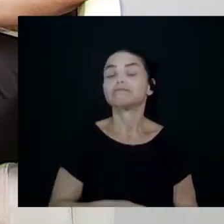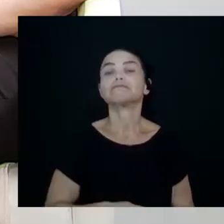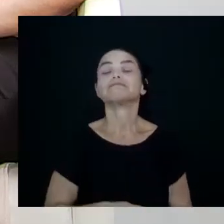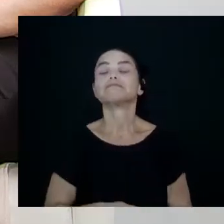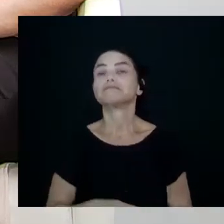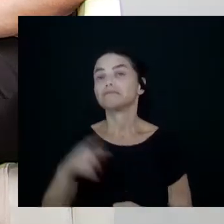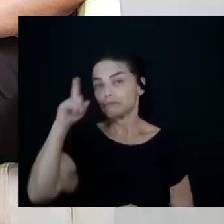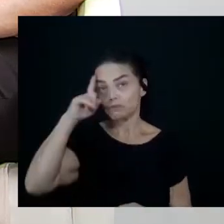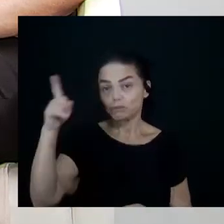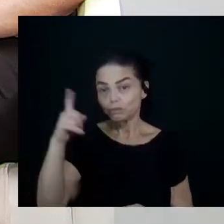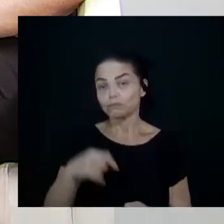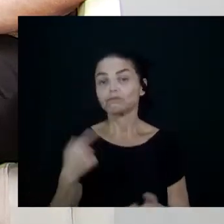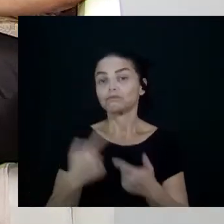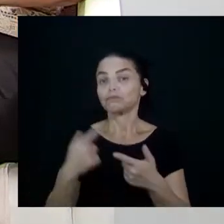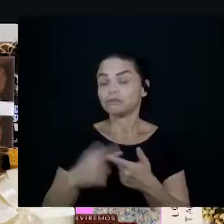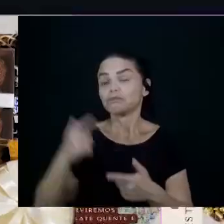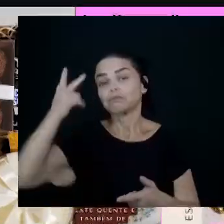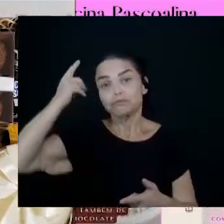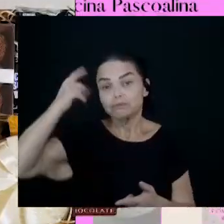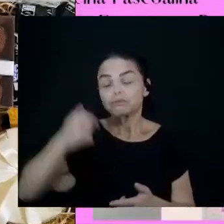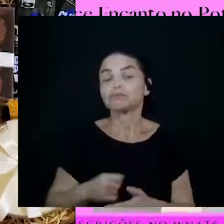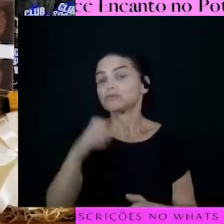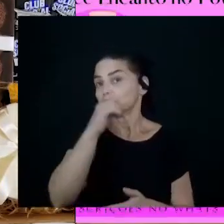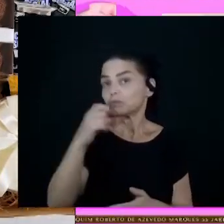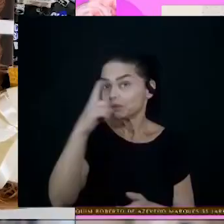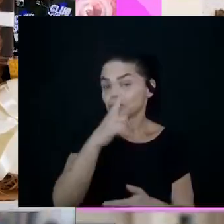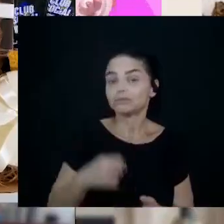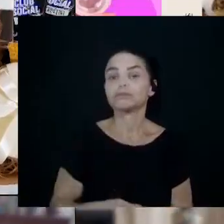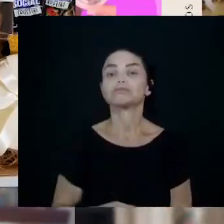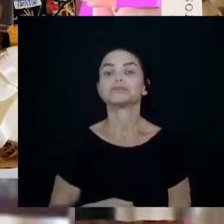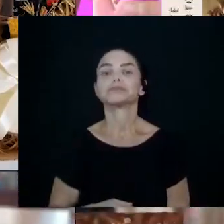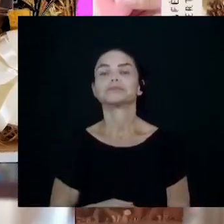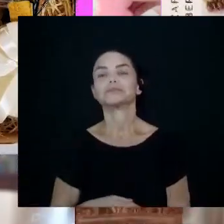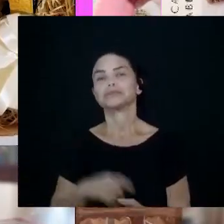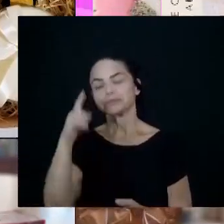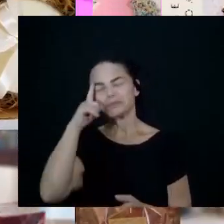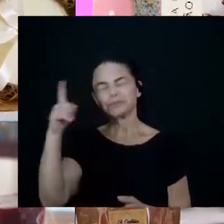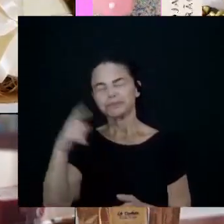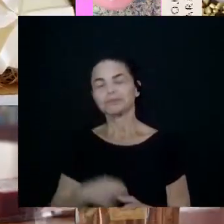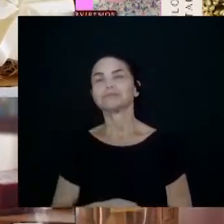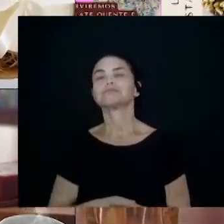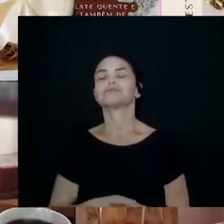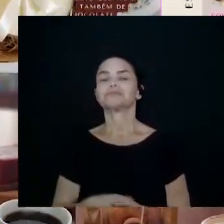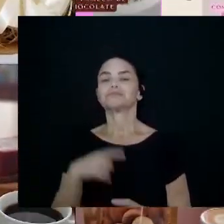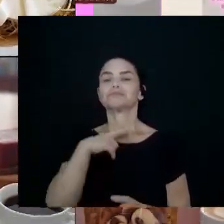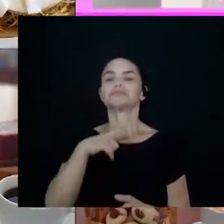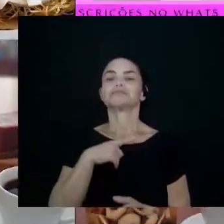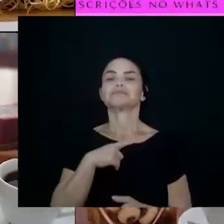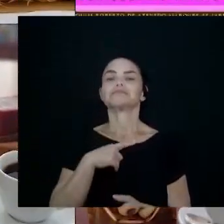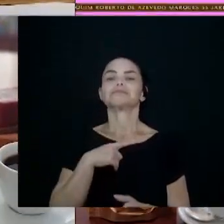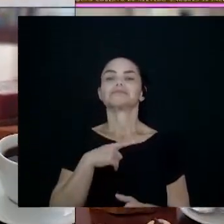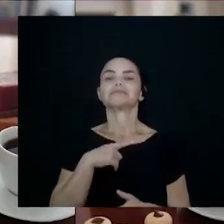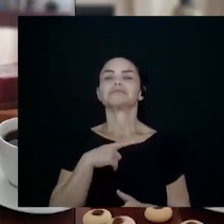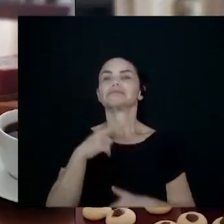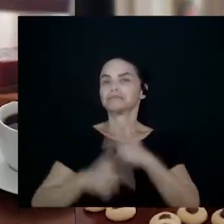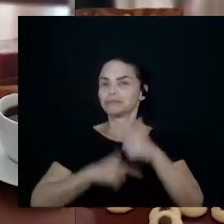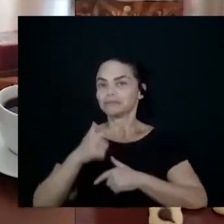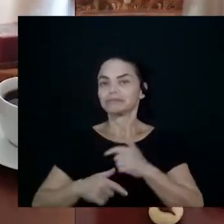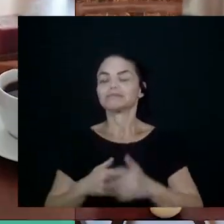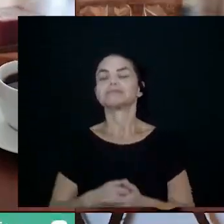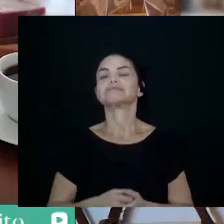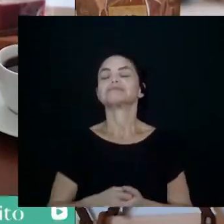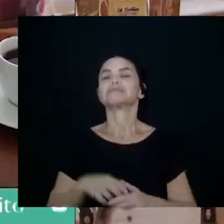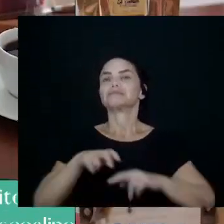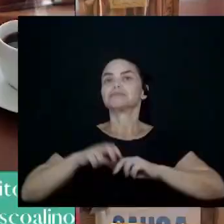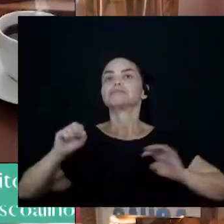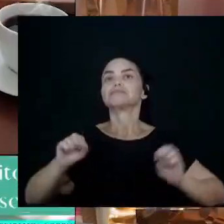da data, porque normalmente final de semana é o dia que eu mais tenho produção por causa de festas,